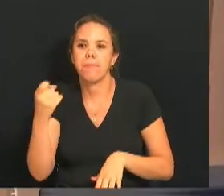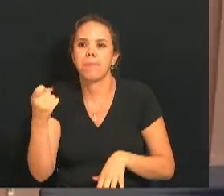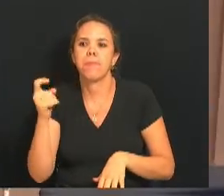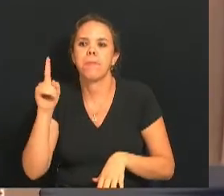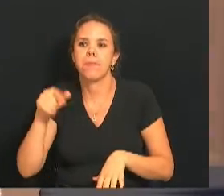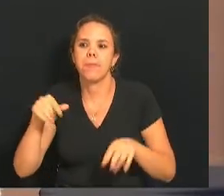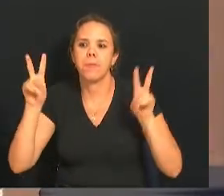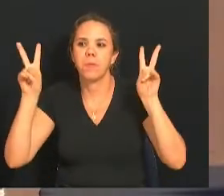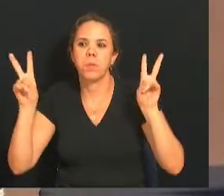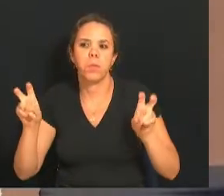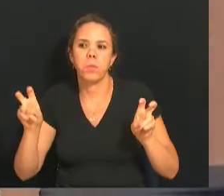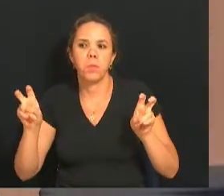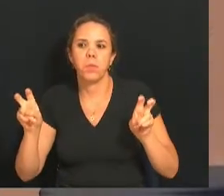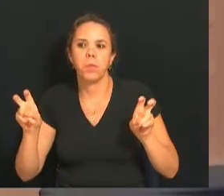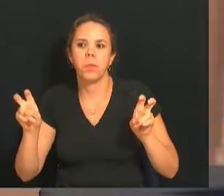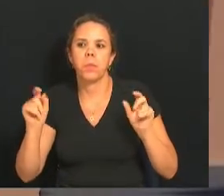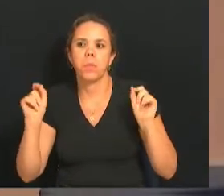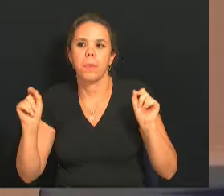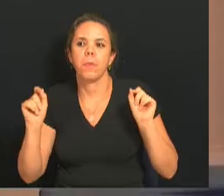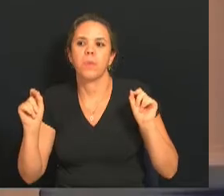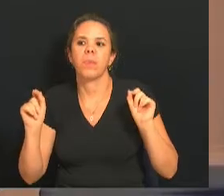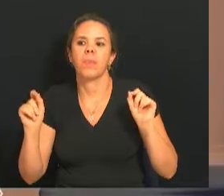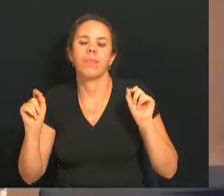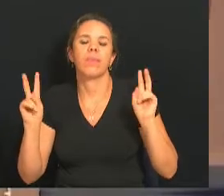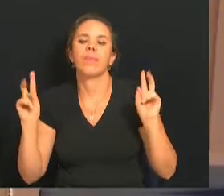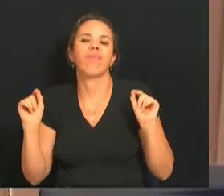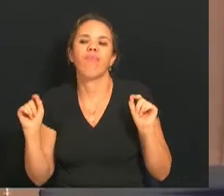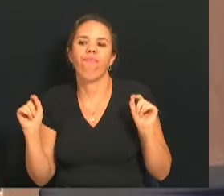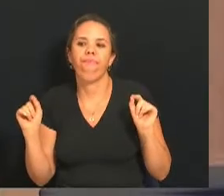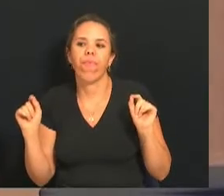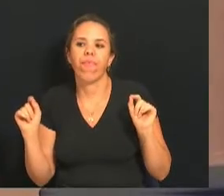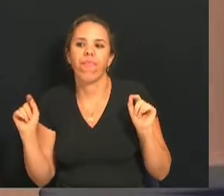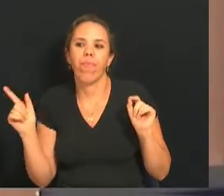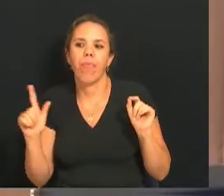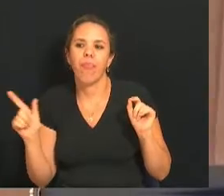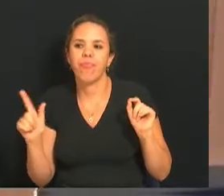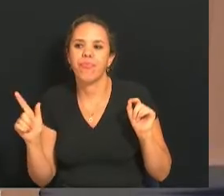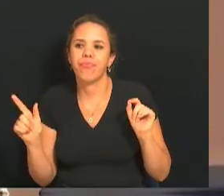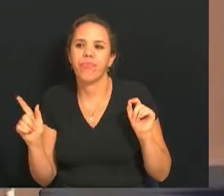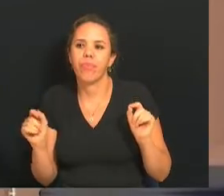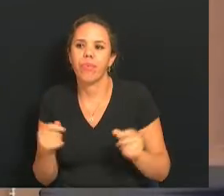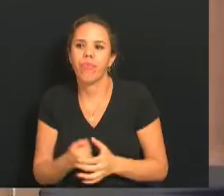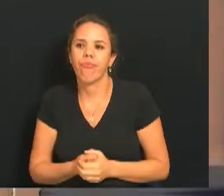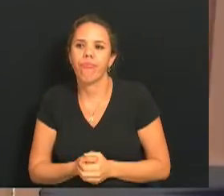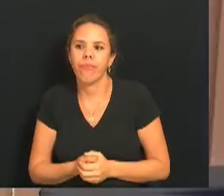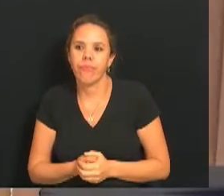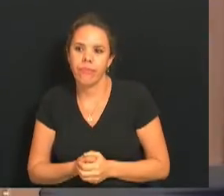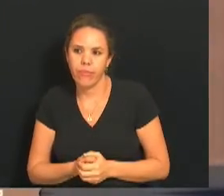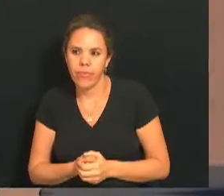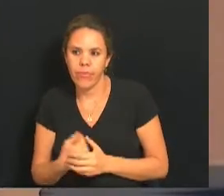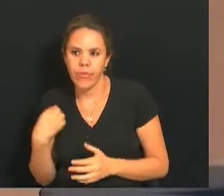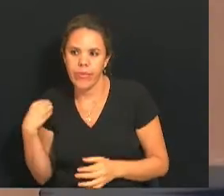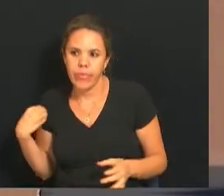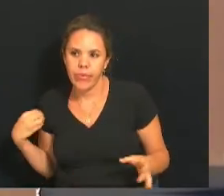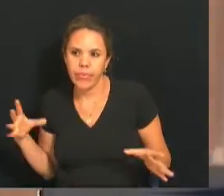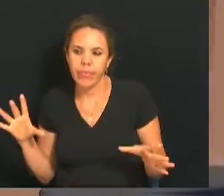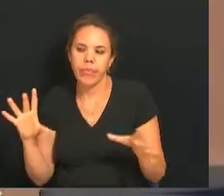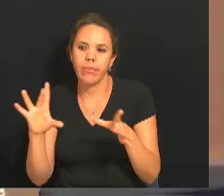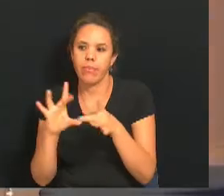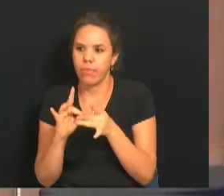tema. São interessados diretamente nesse tema, evidentemente, por estarem vinculados